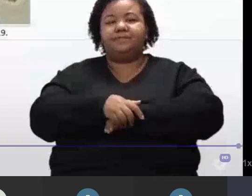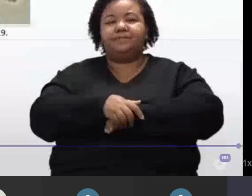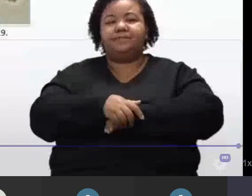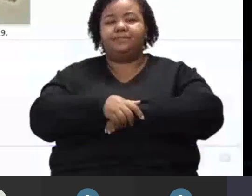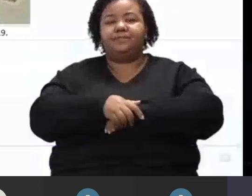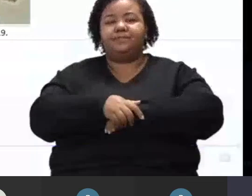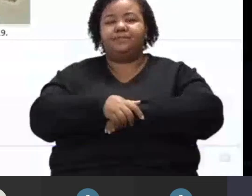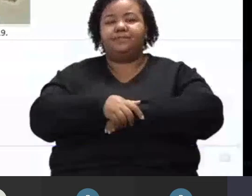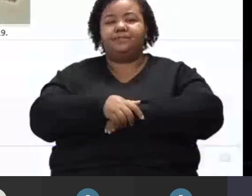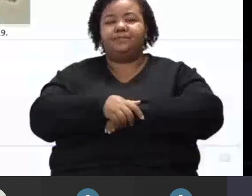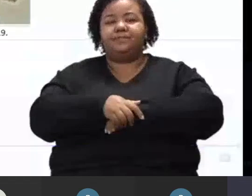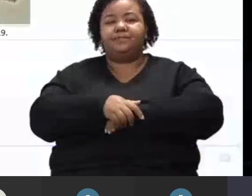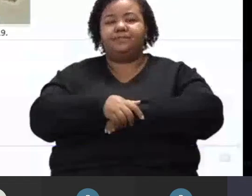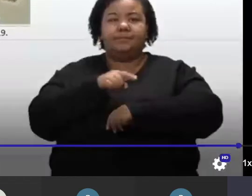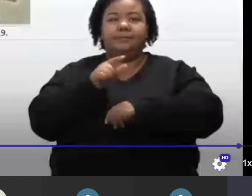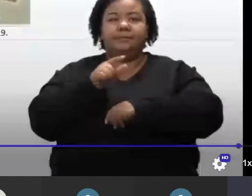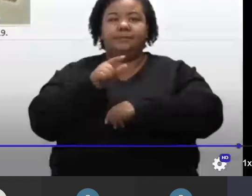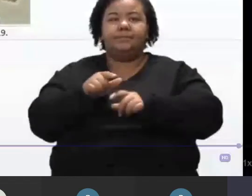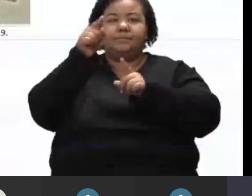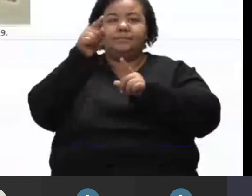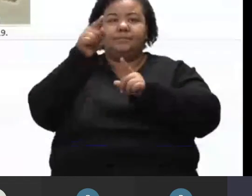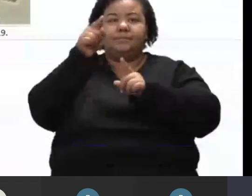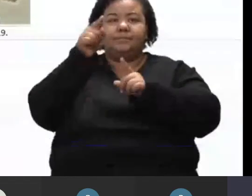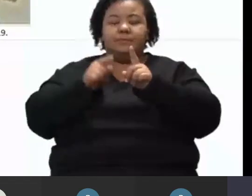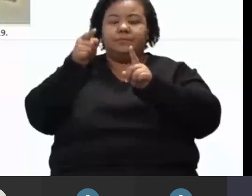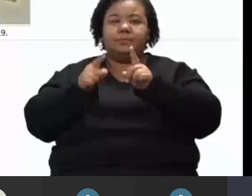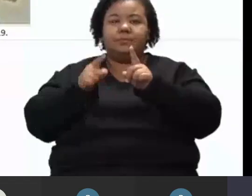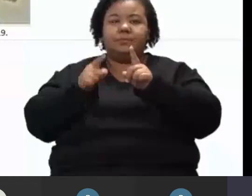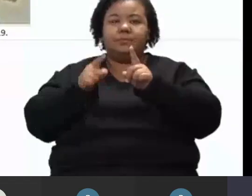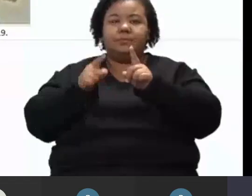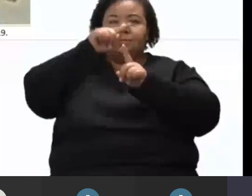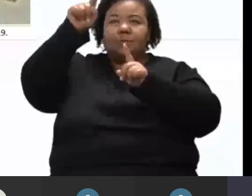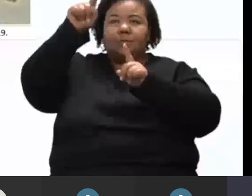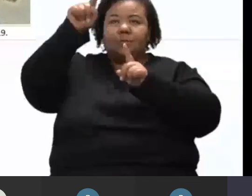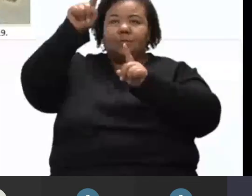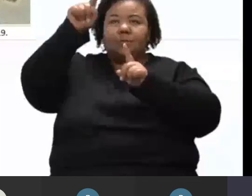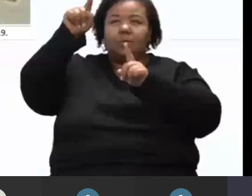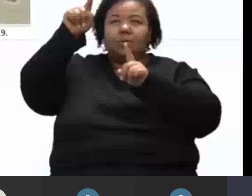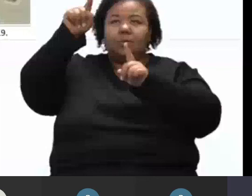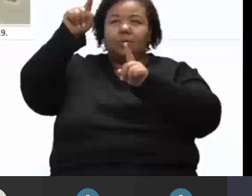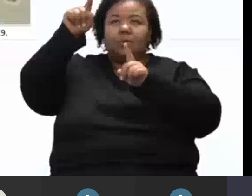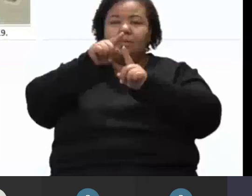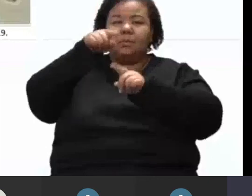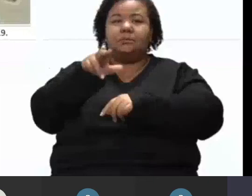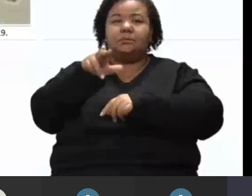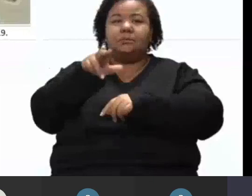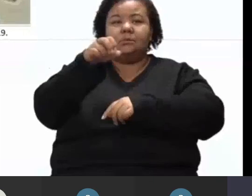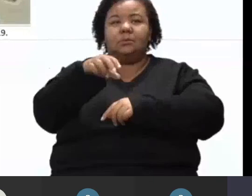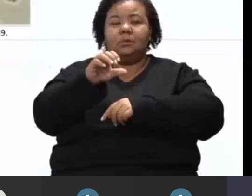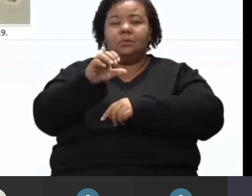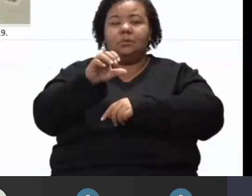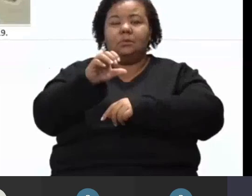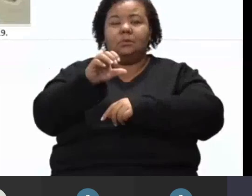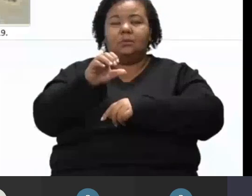aqui que na extremidade da hifa, nós temos o conidioforo, e os conidiosporos dão origem